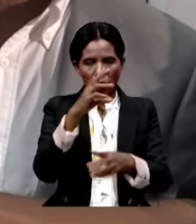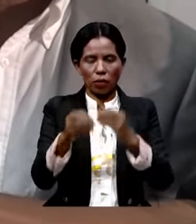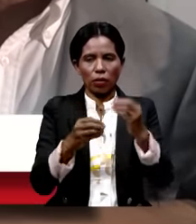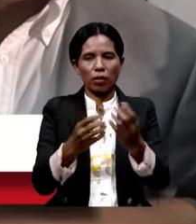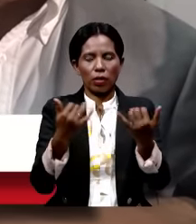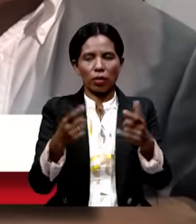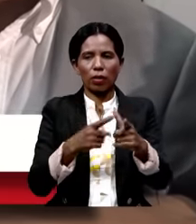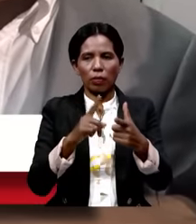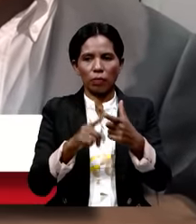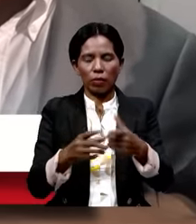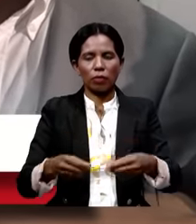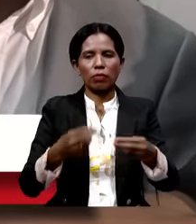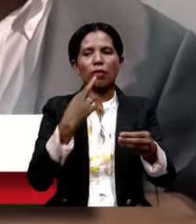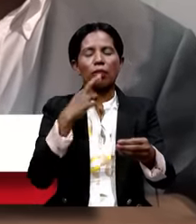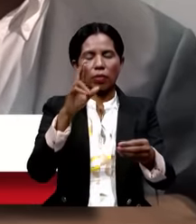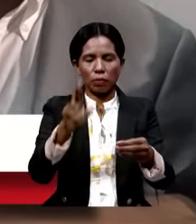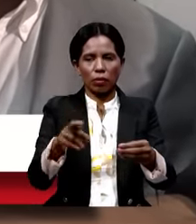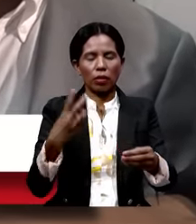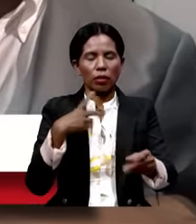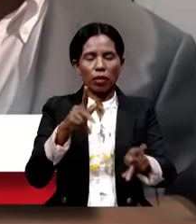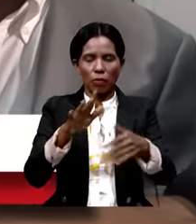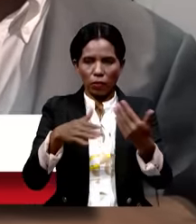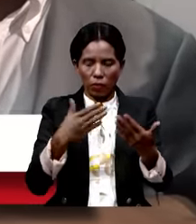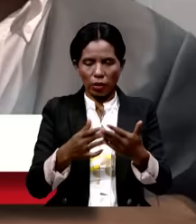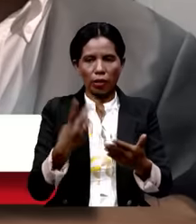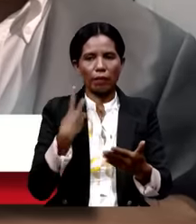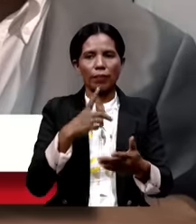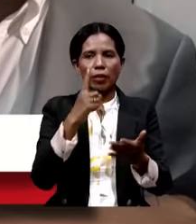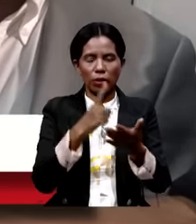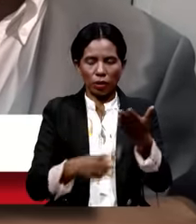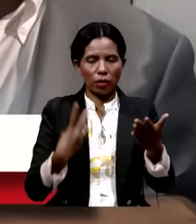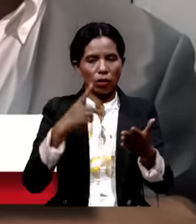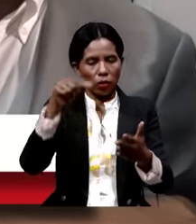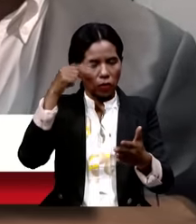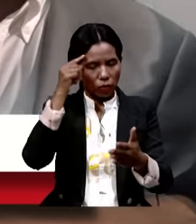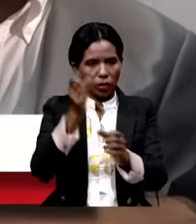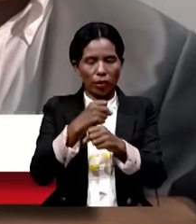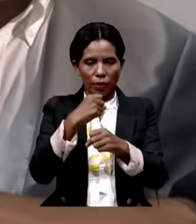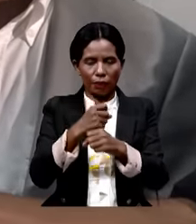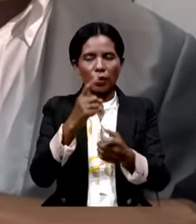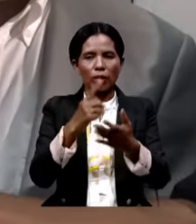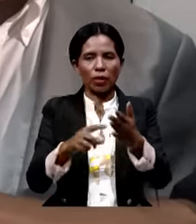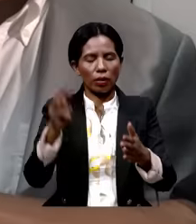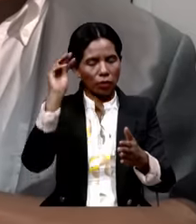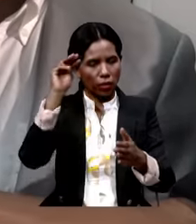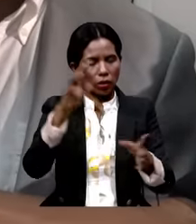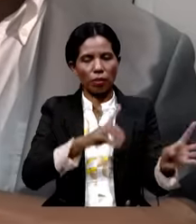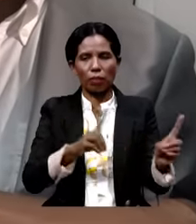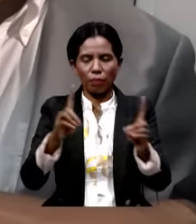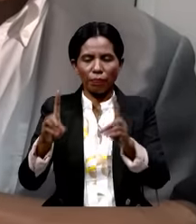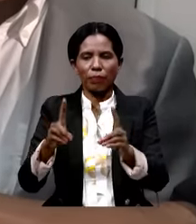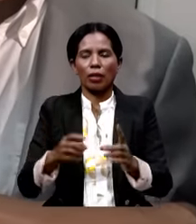para depois pelo respostas para a internet sociedade, que está sendo uma que o governo halo, sendo uma linha ministra se implementa